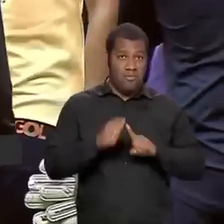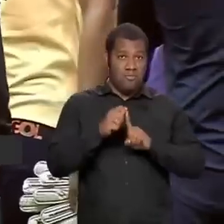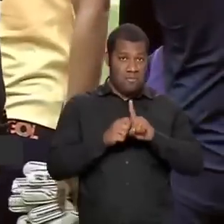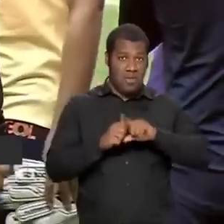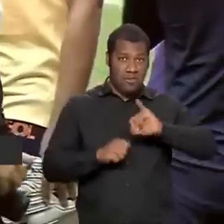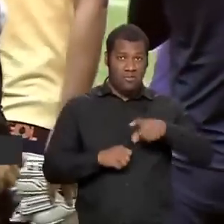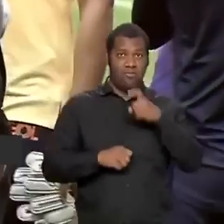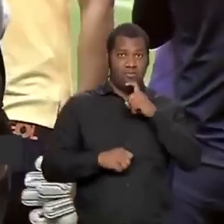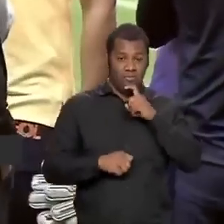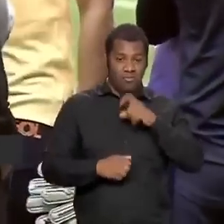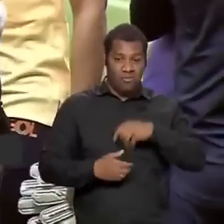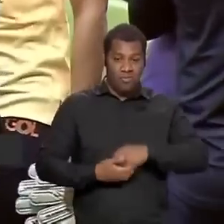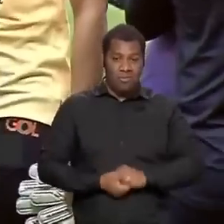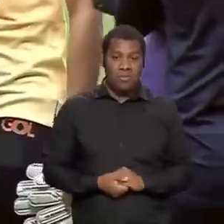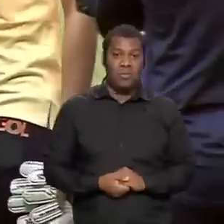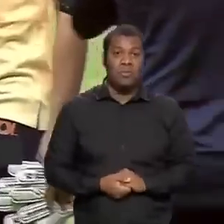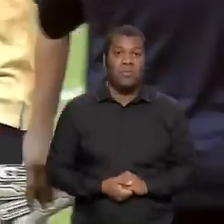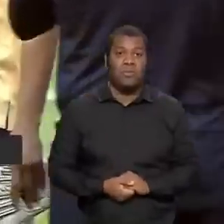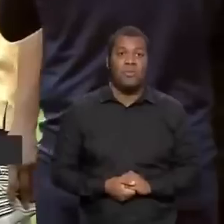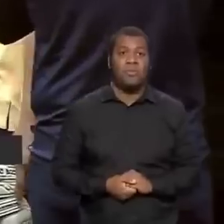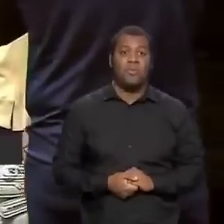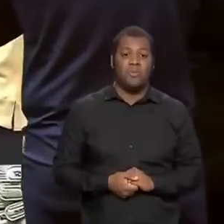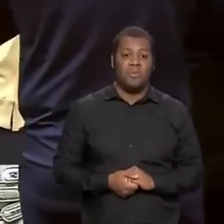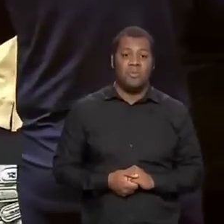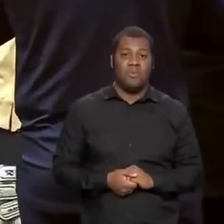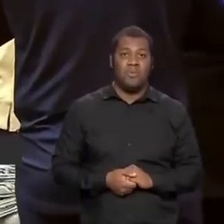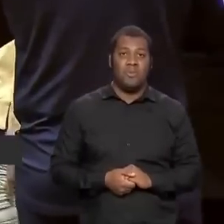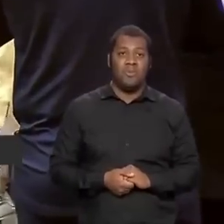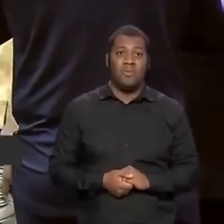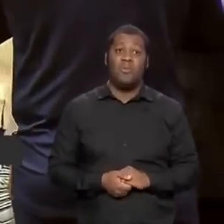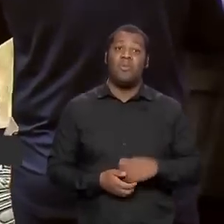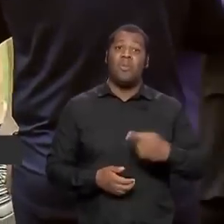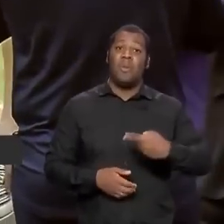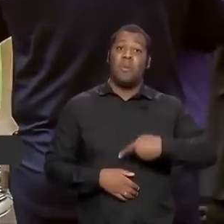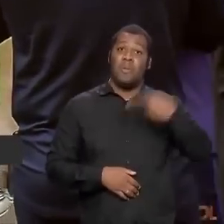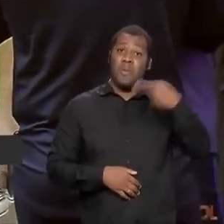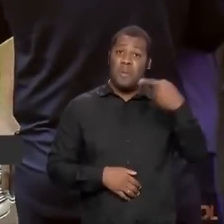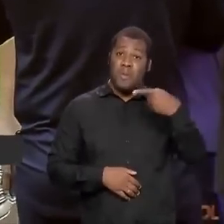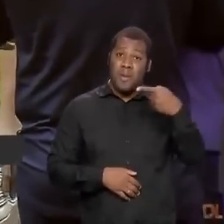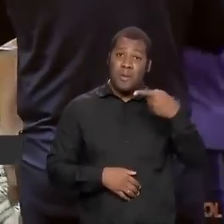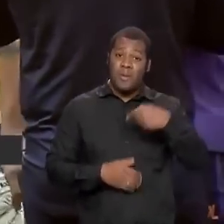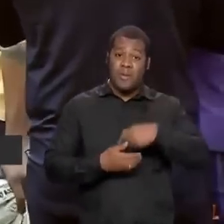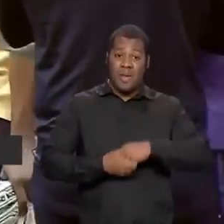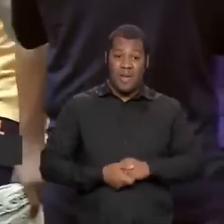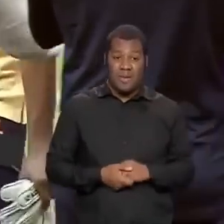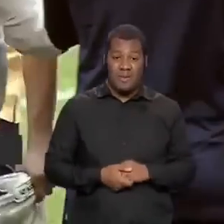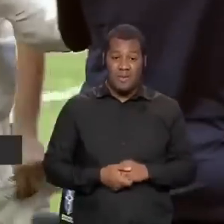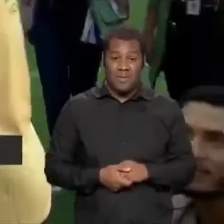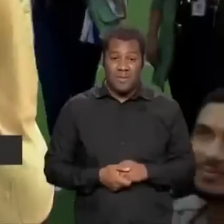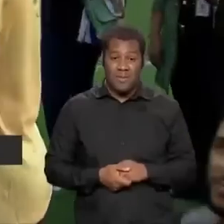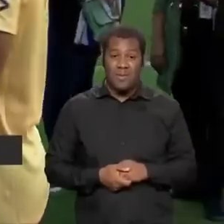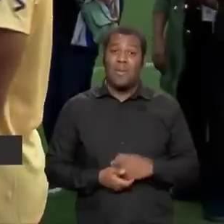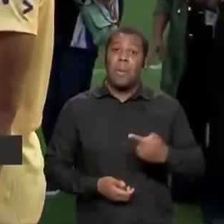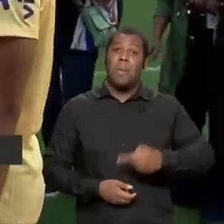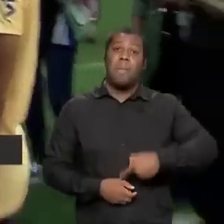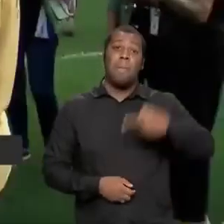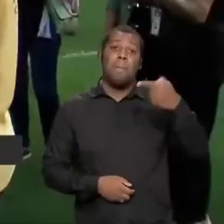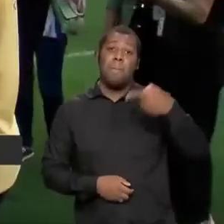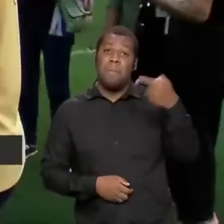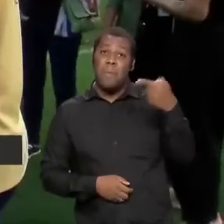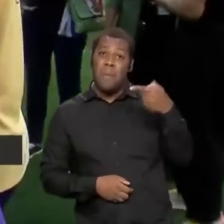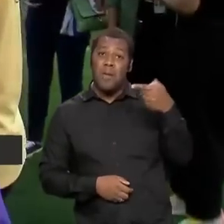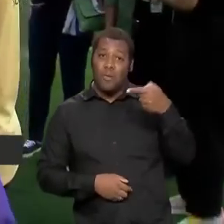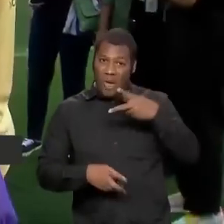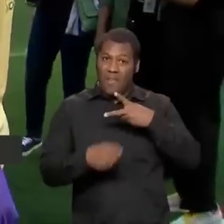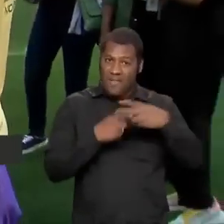outras coisas. A classificação em primeiro lugar do grupo afasta a possibilidade de um confronto com a